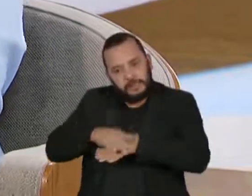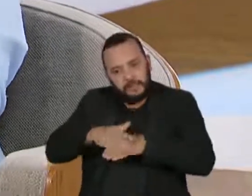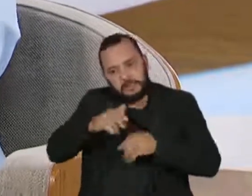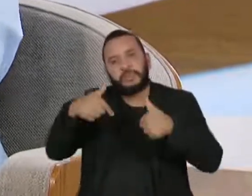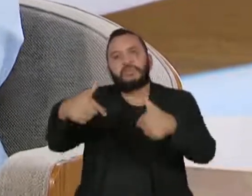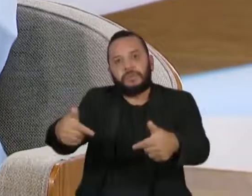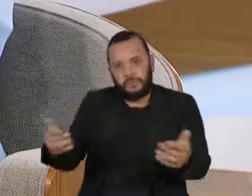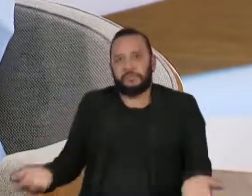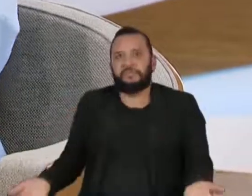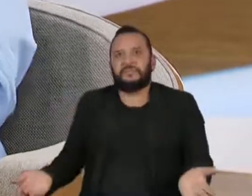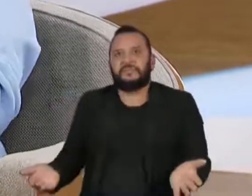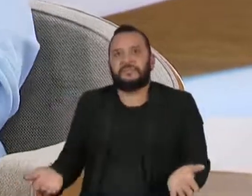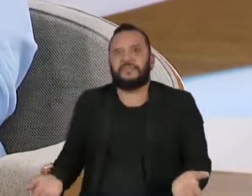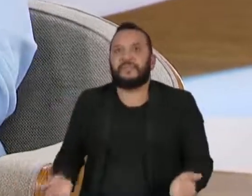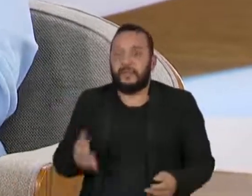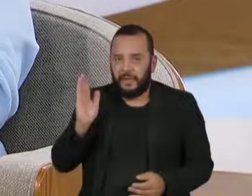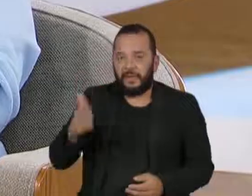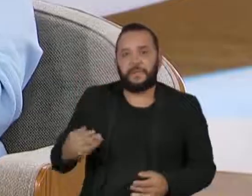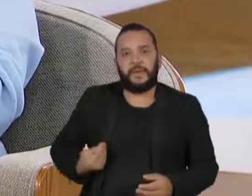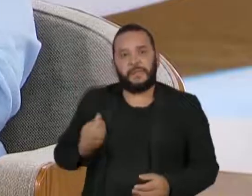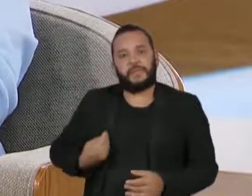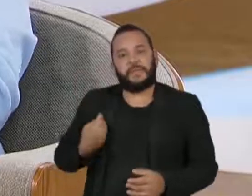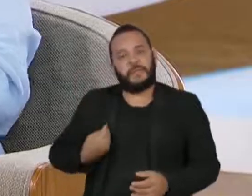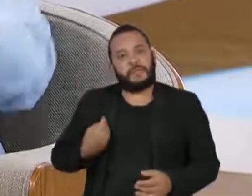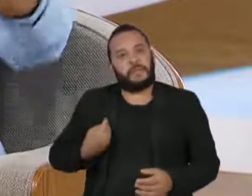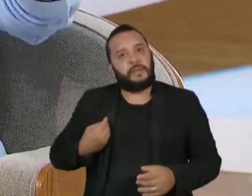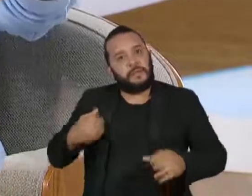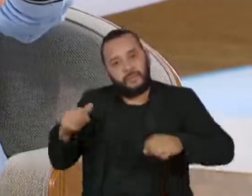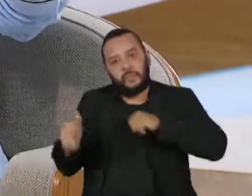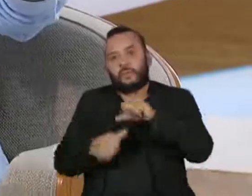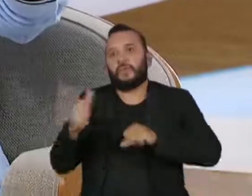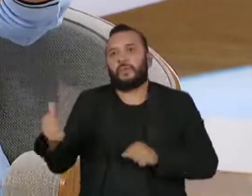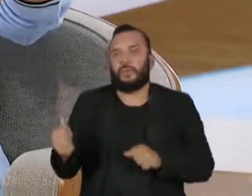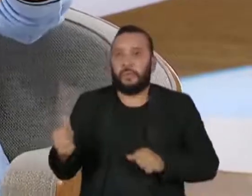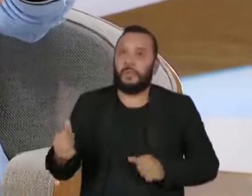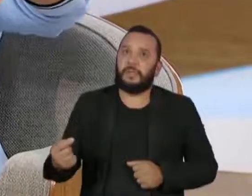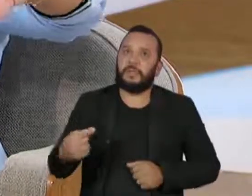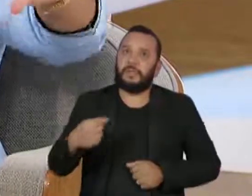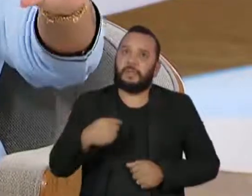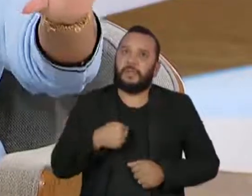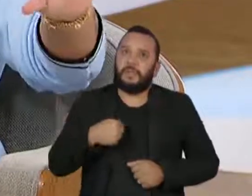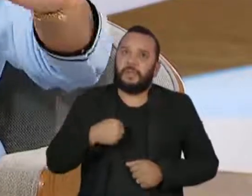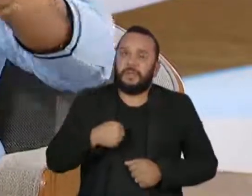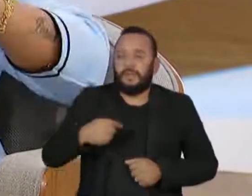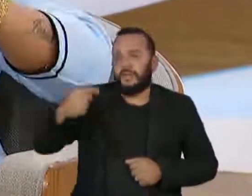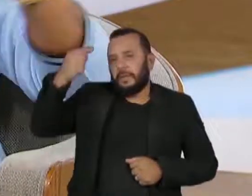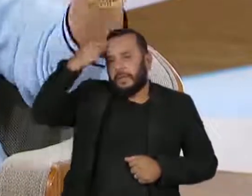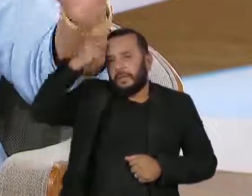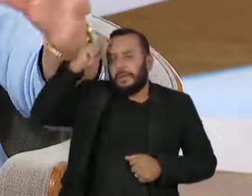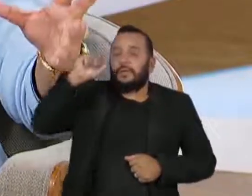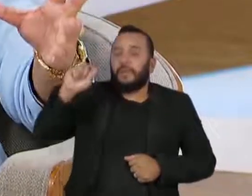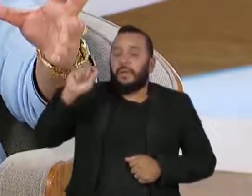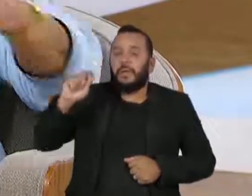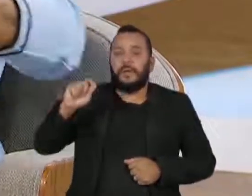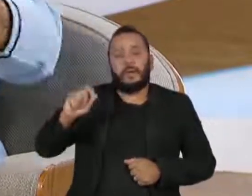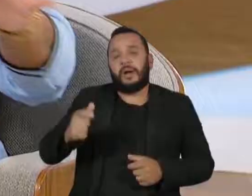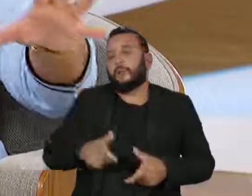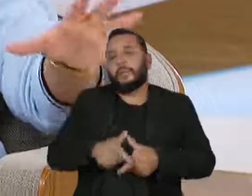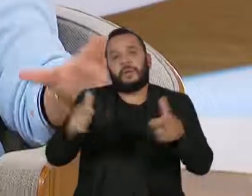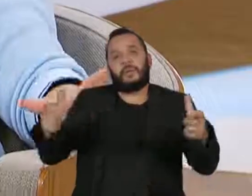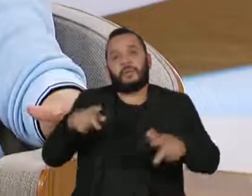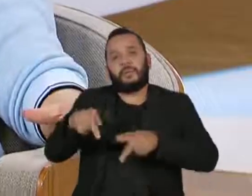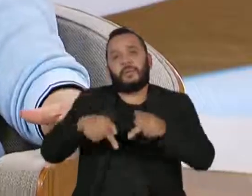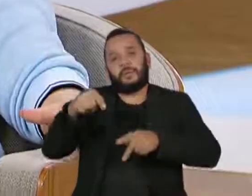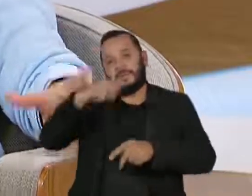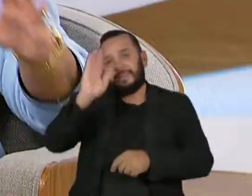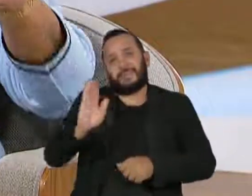daquele dia, que é um marco na minha vida, assim, que me tirou desse lugar de ser... que muitos brasileiros, nesse